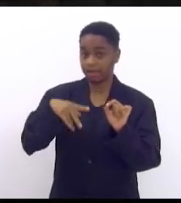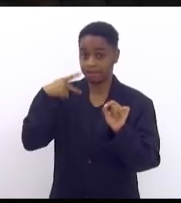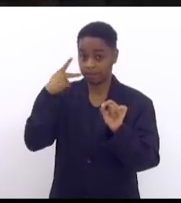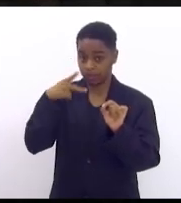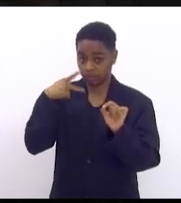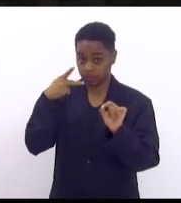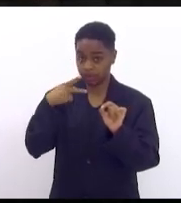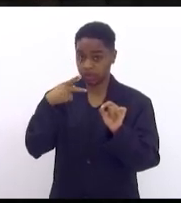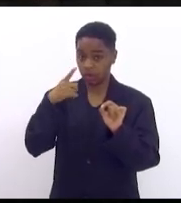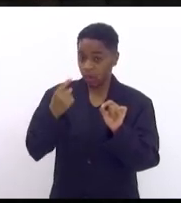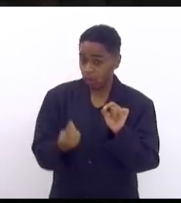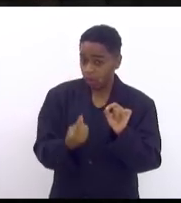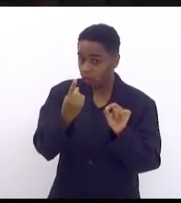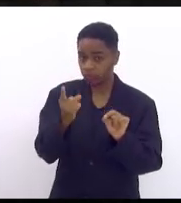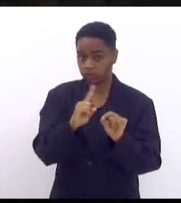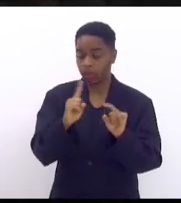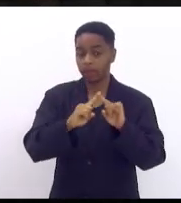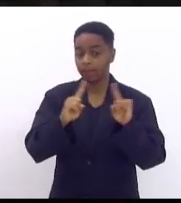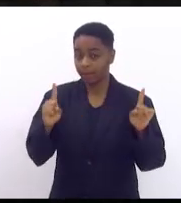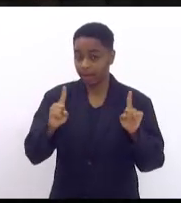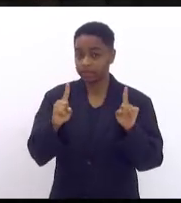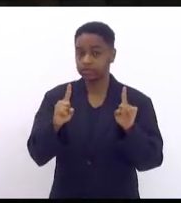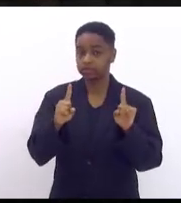mas principalmente ao Parlamento,